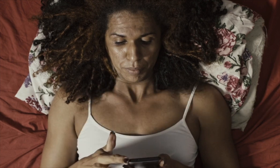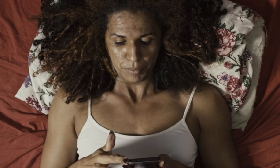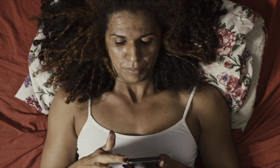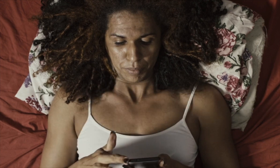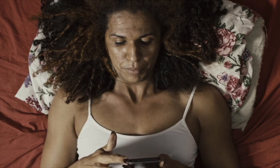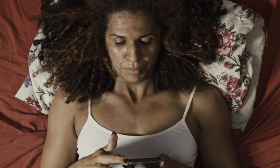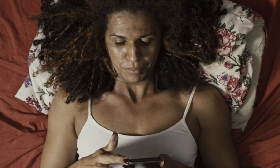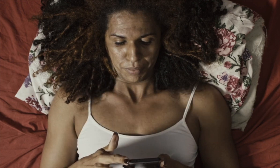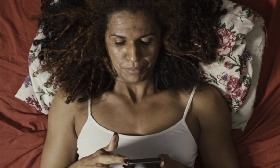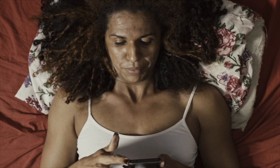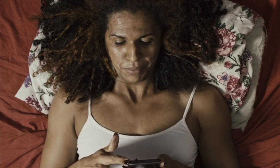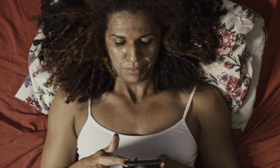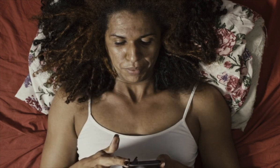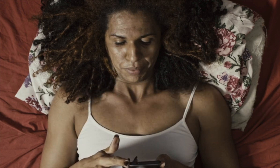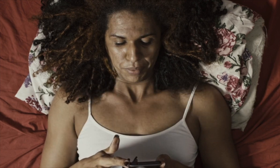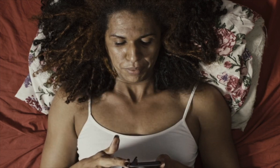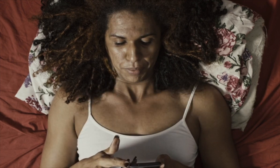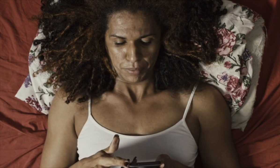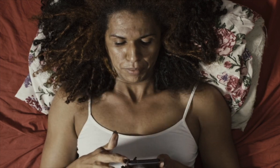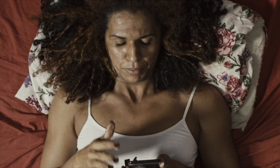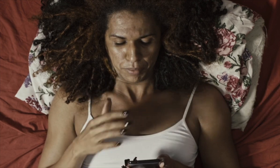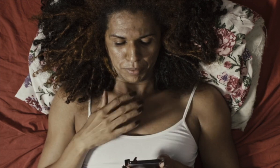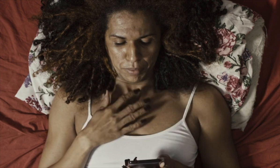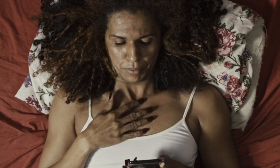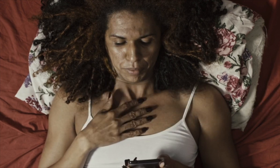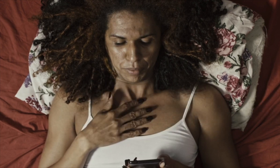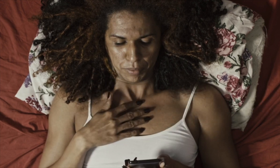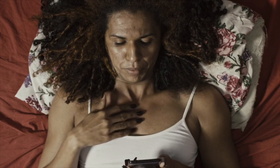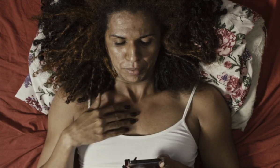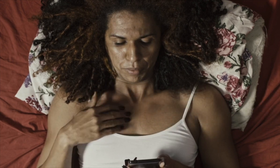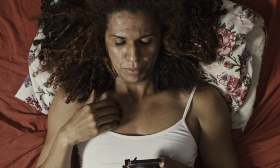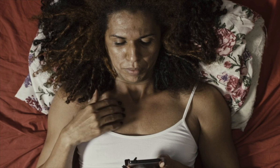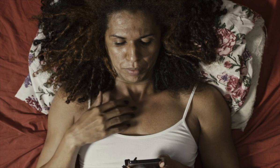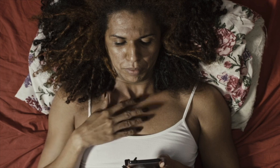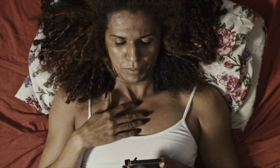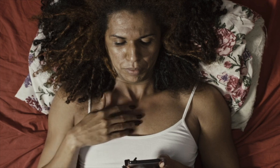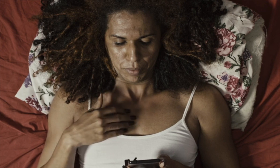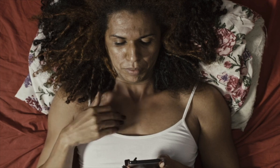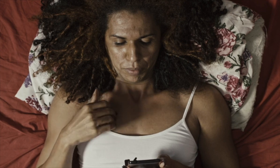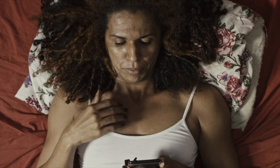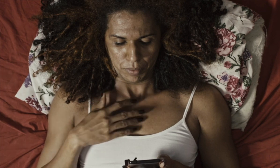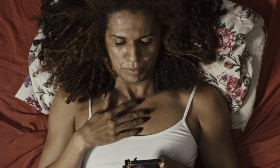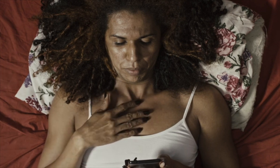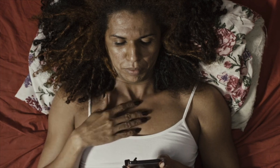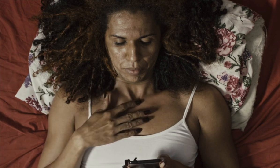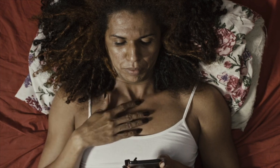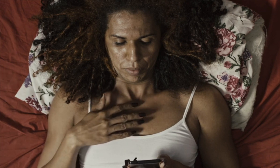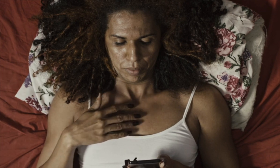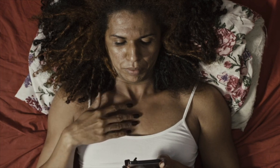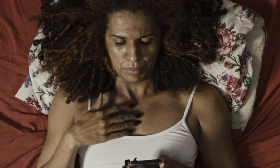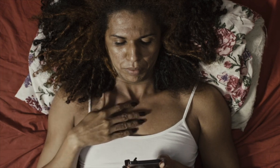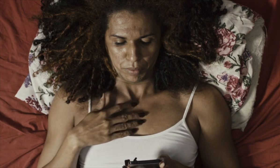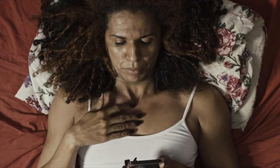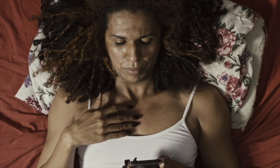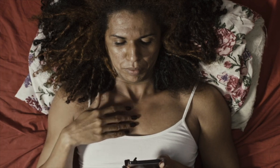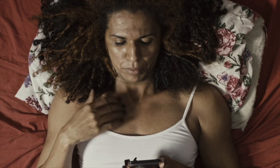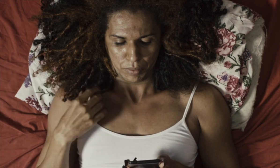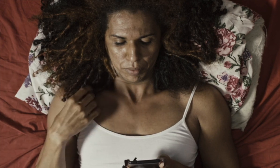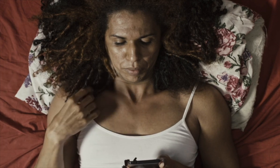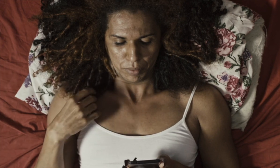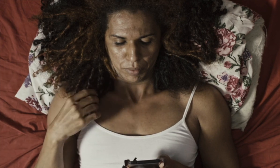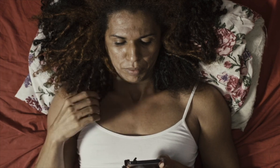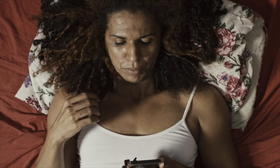querida, eu que tirei a maior onda com ele. Ele me pediu um copo d'água, perguntou até pela senhora.